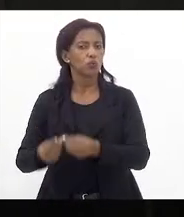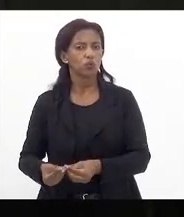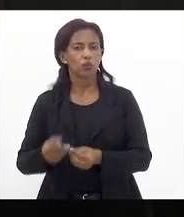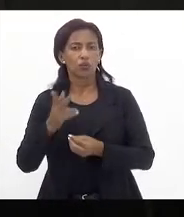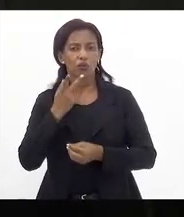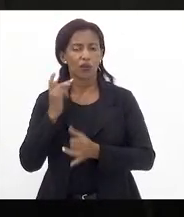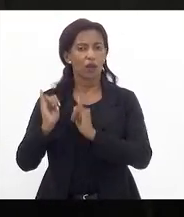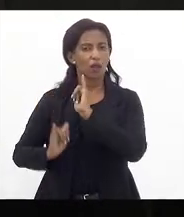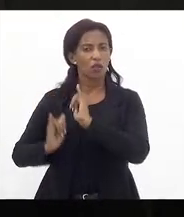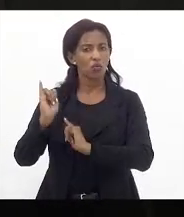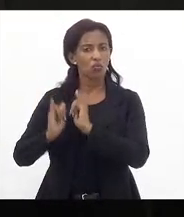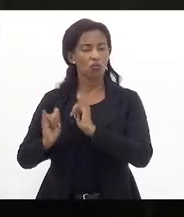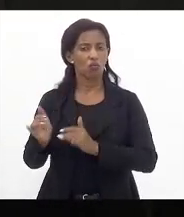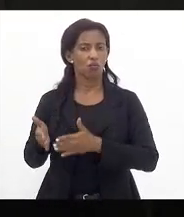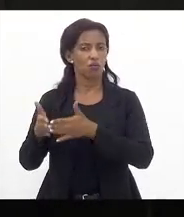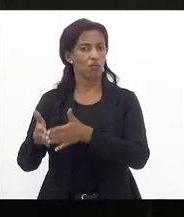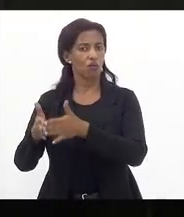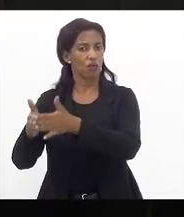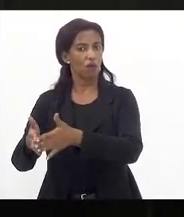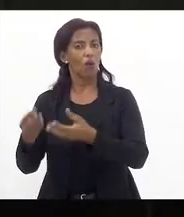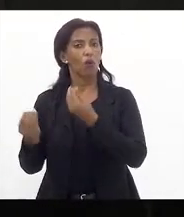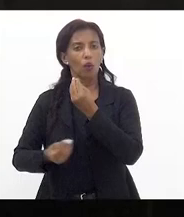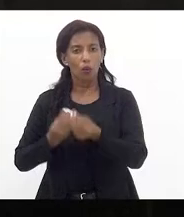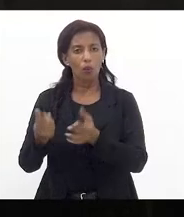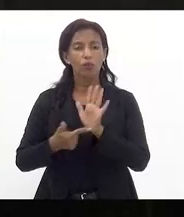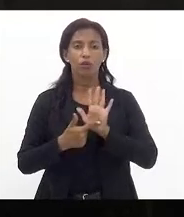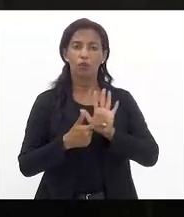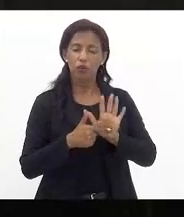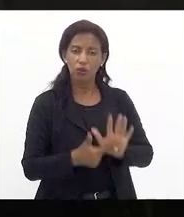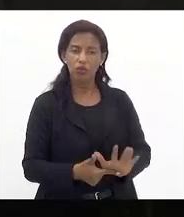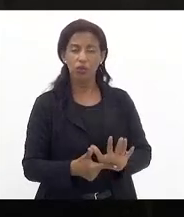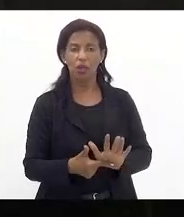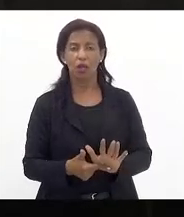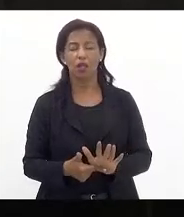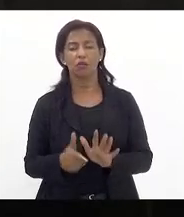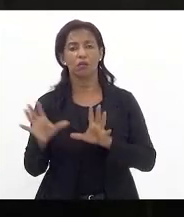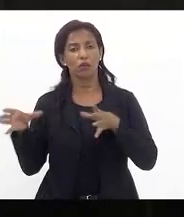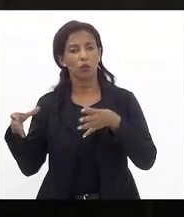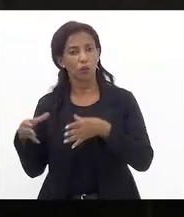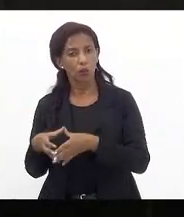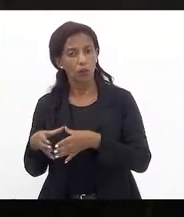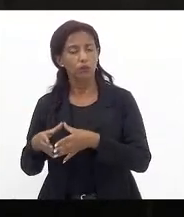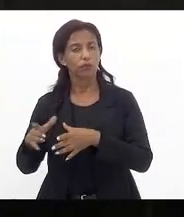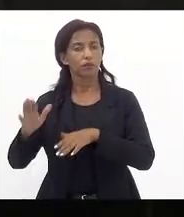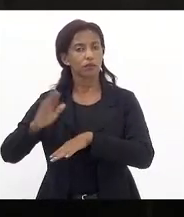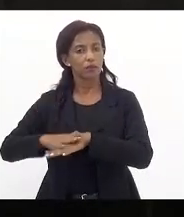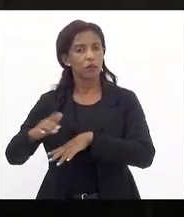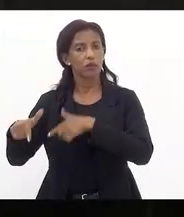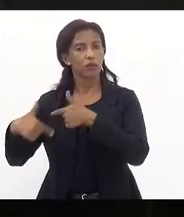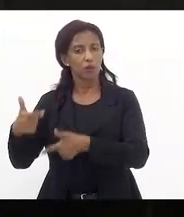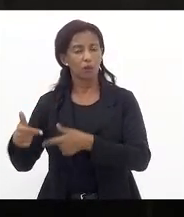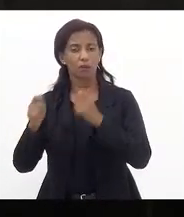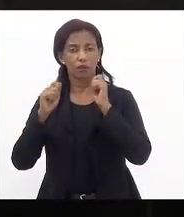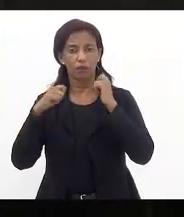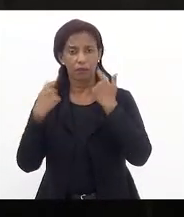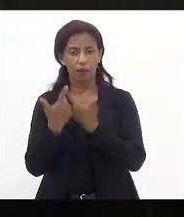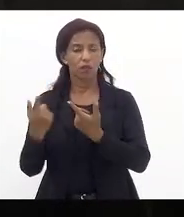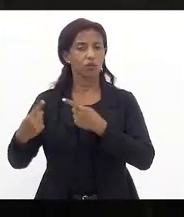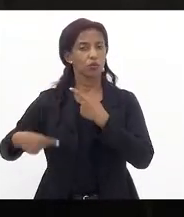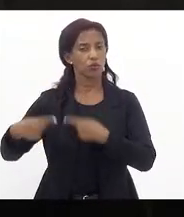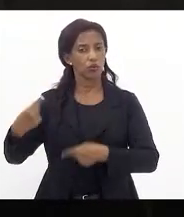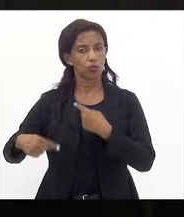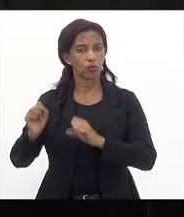da indústria naval, como tem sido demonstrada na comissão que atua nessa casa